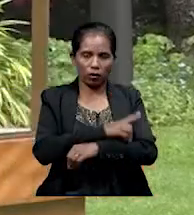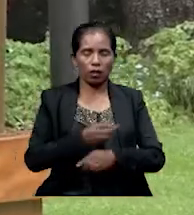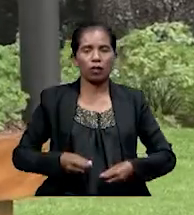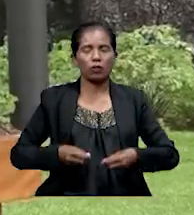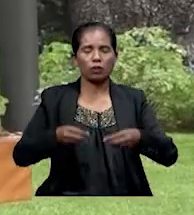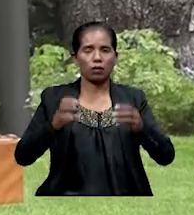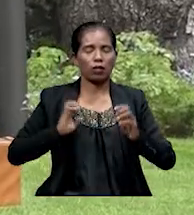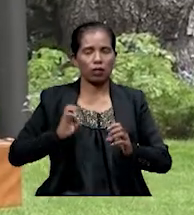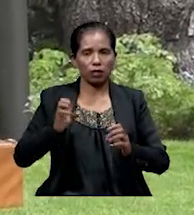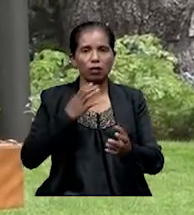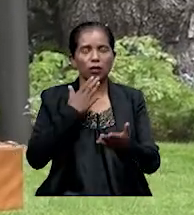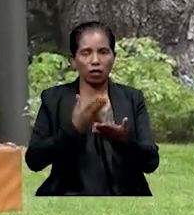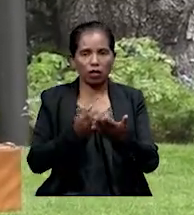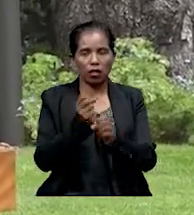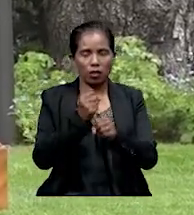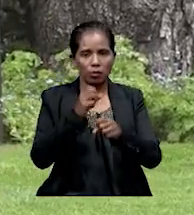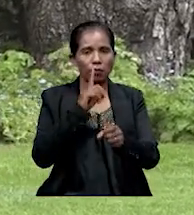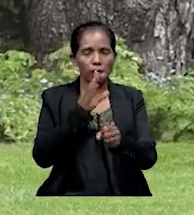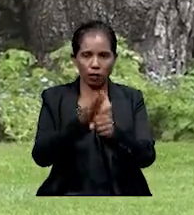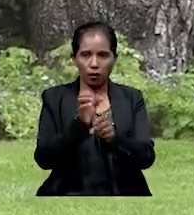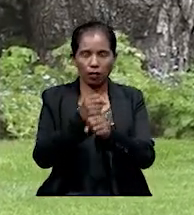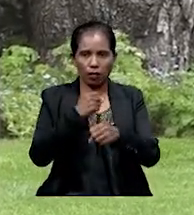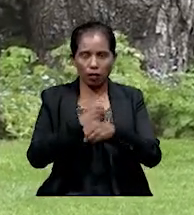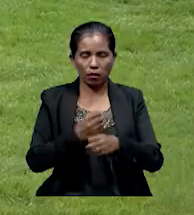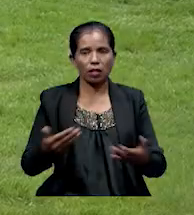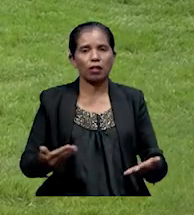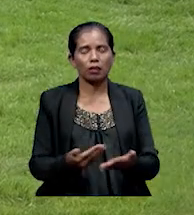o compromisso no behalone, Hanesan testamento foi uma